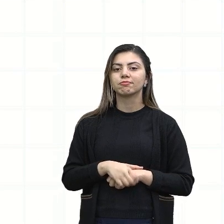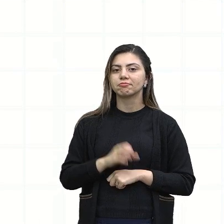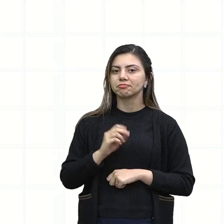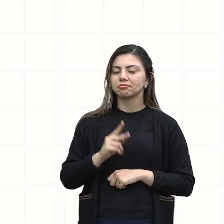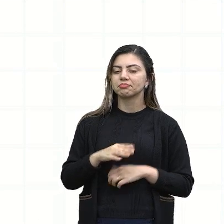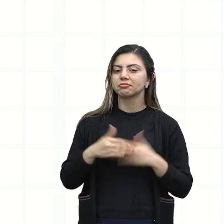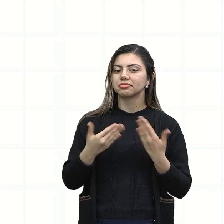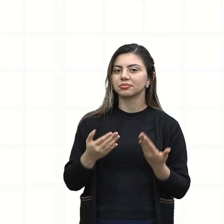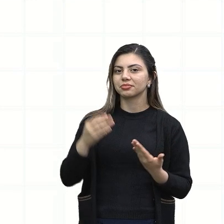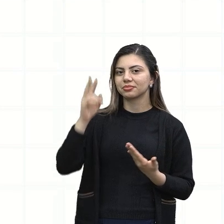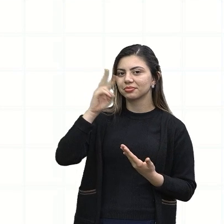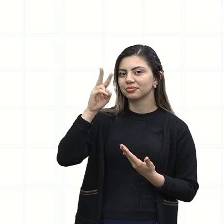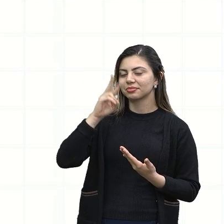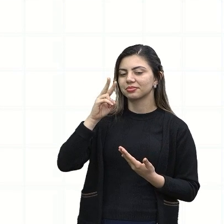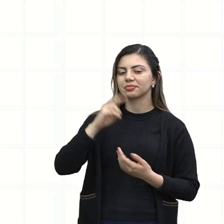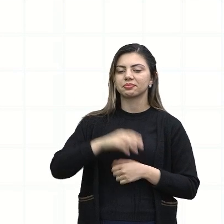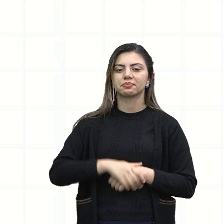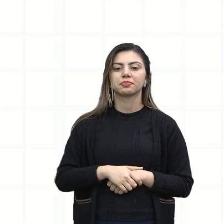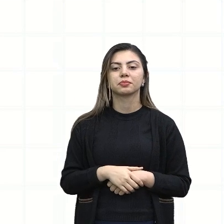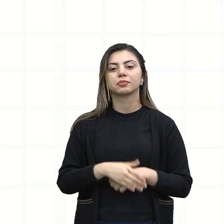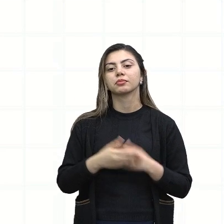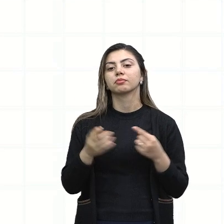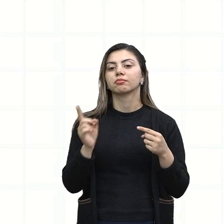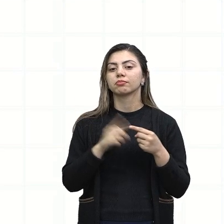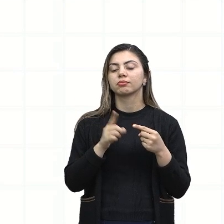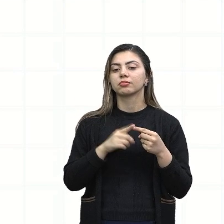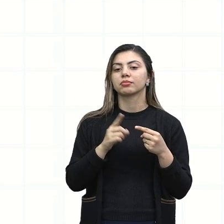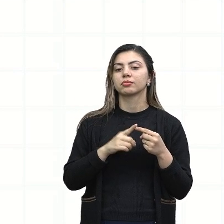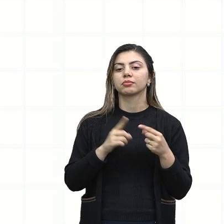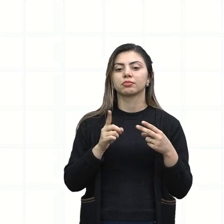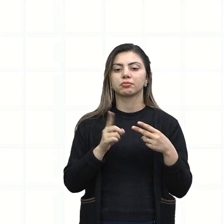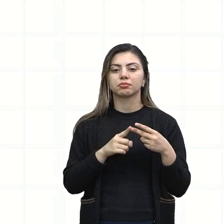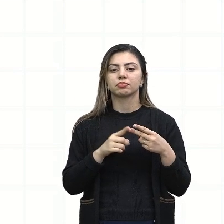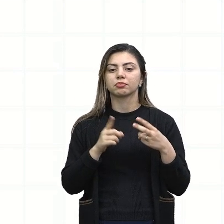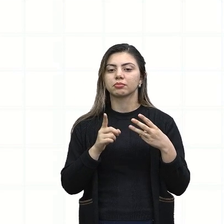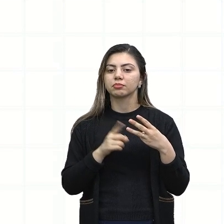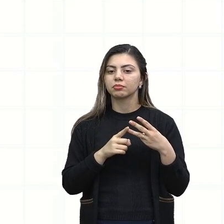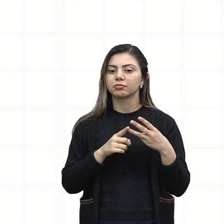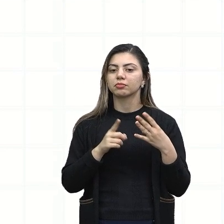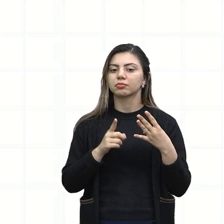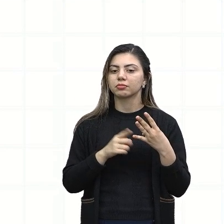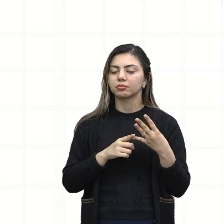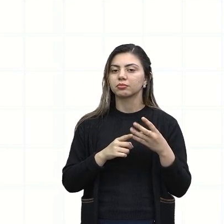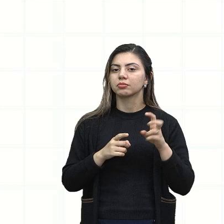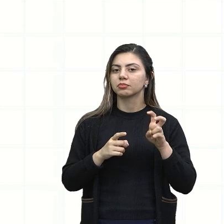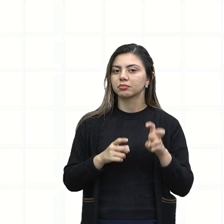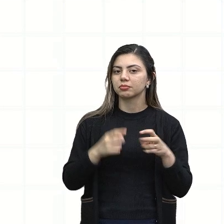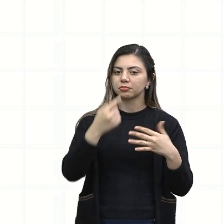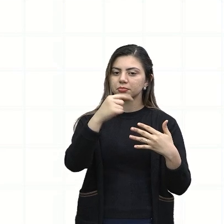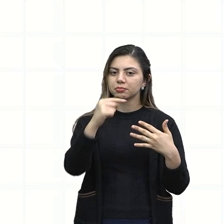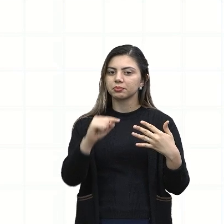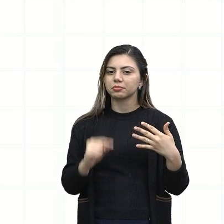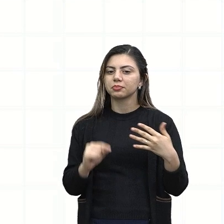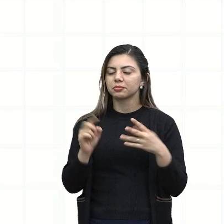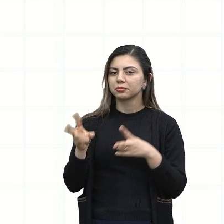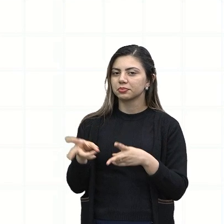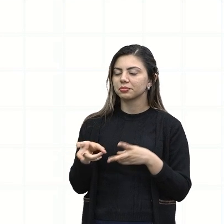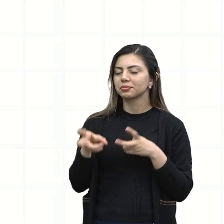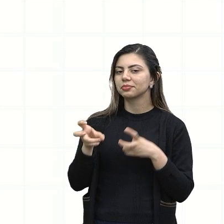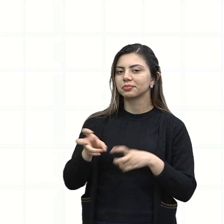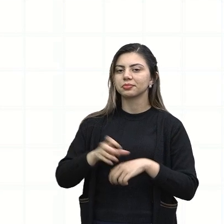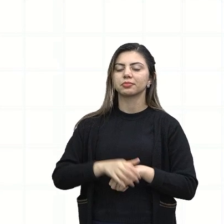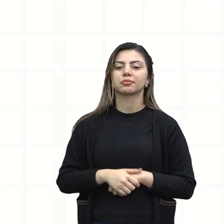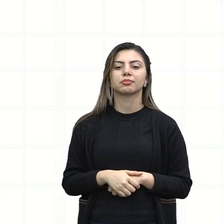Ok? Vamos lembrar de alguns aqui. Always, never, often, rarely,